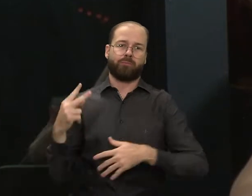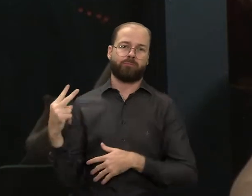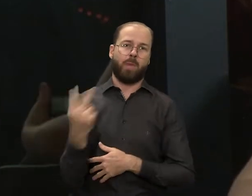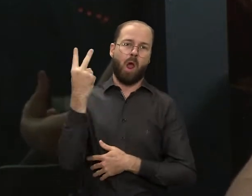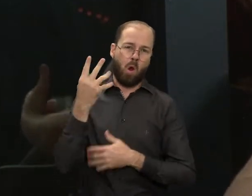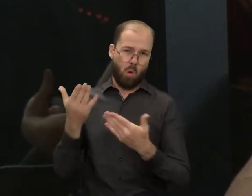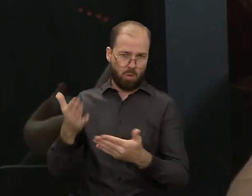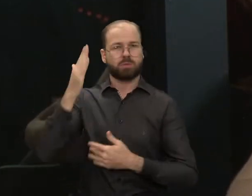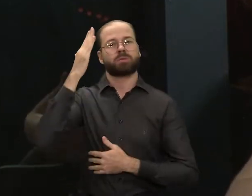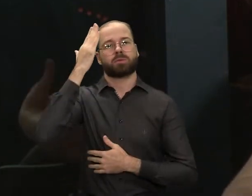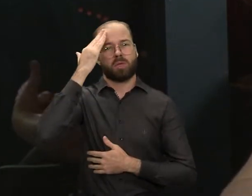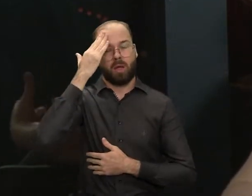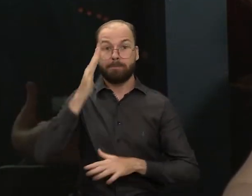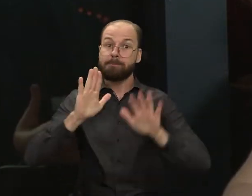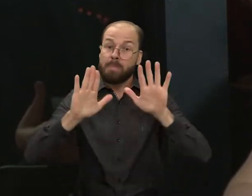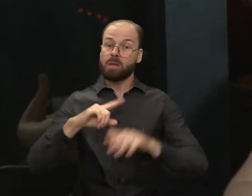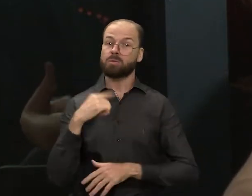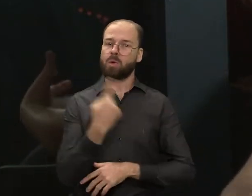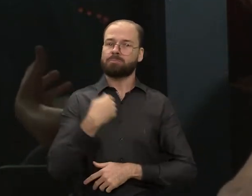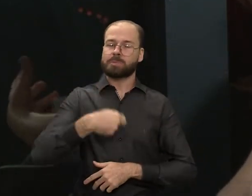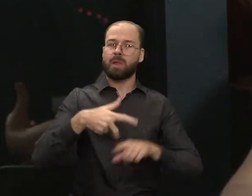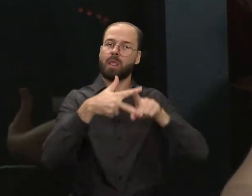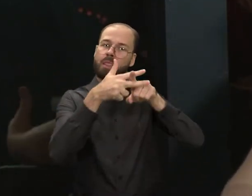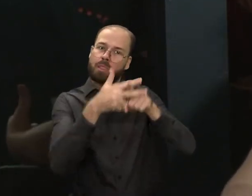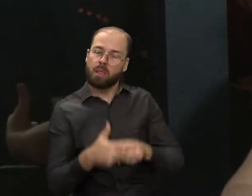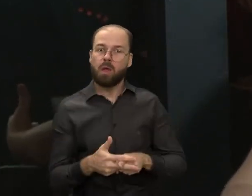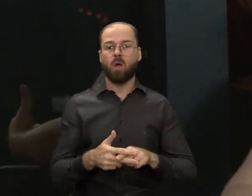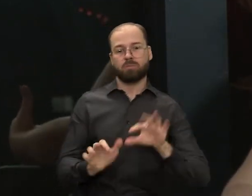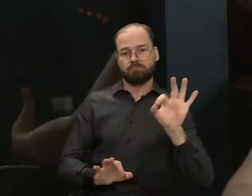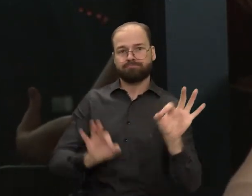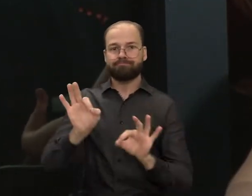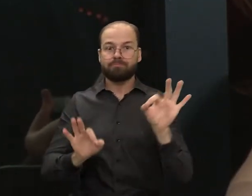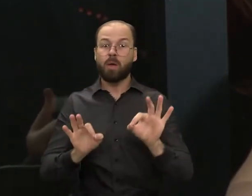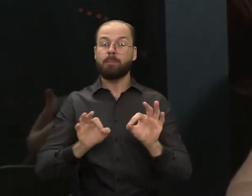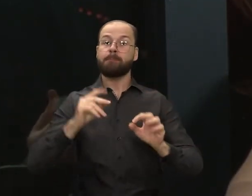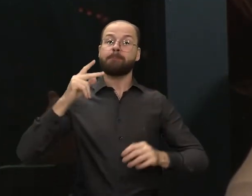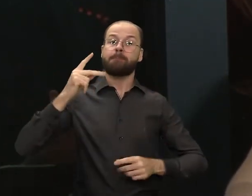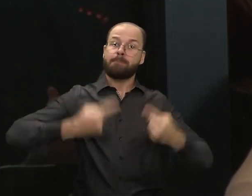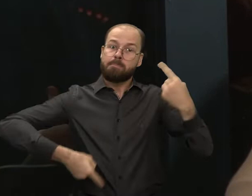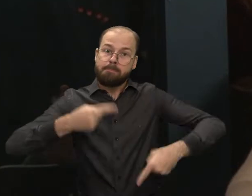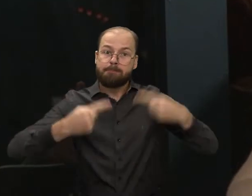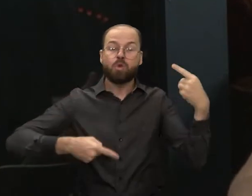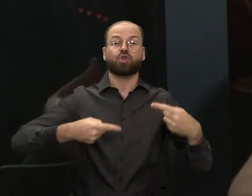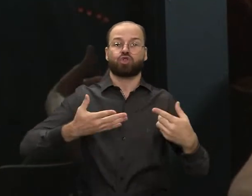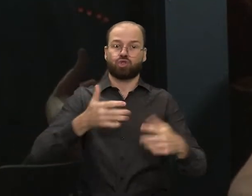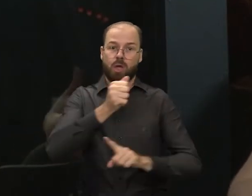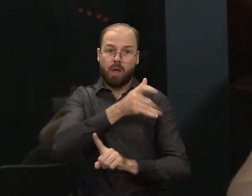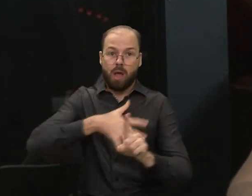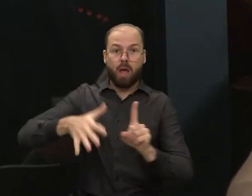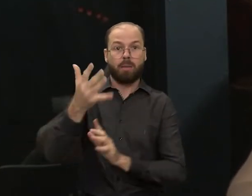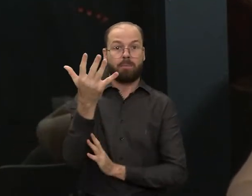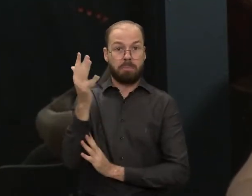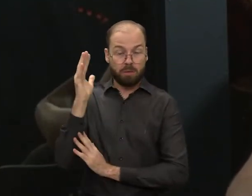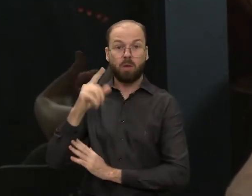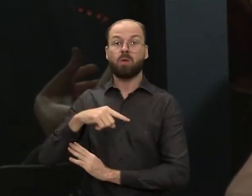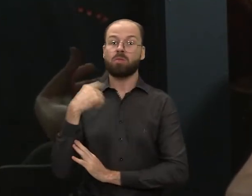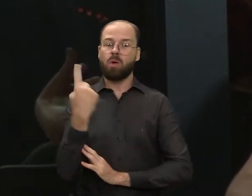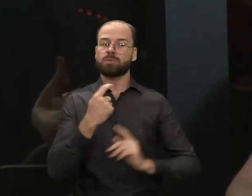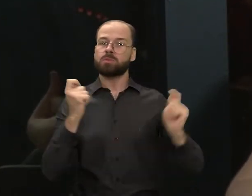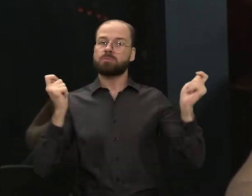possível ajustar a política ambiental para que a gente produza de